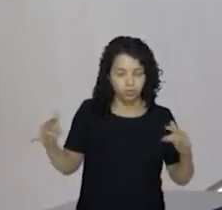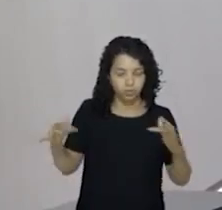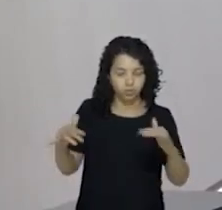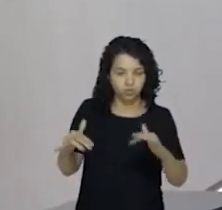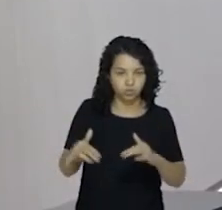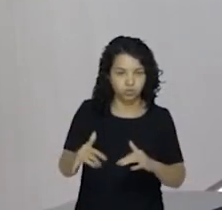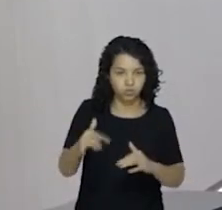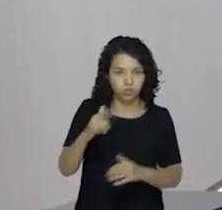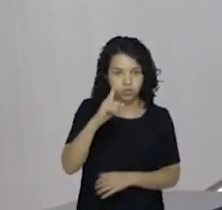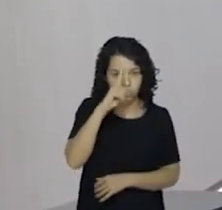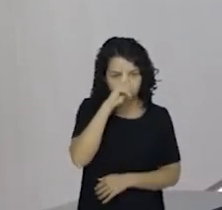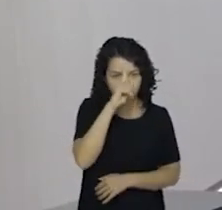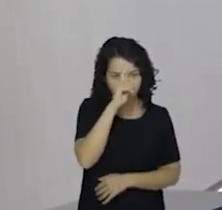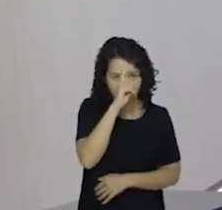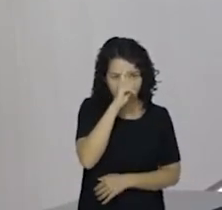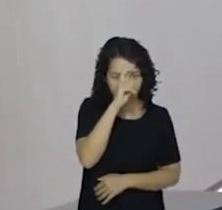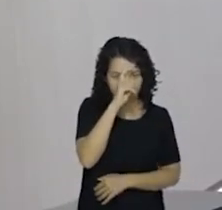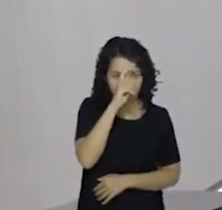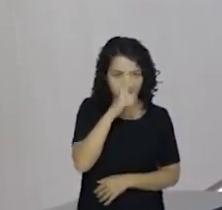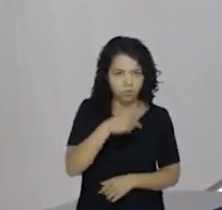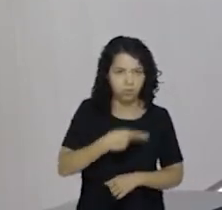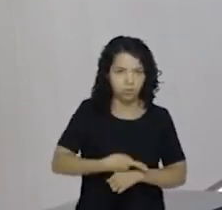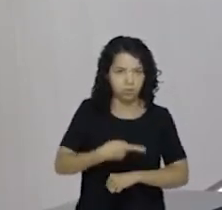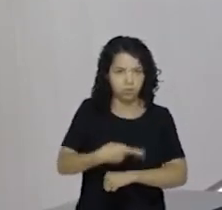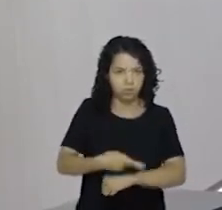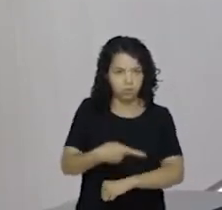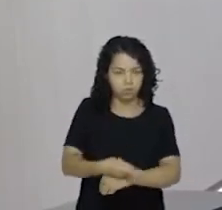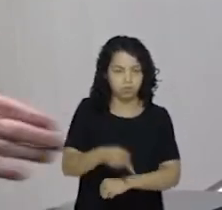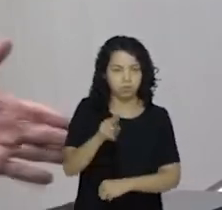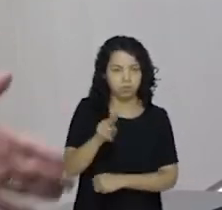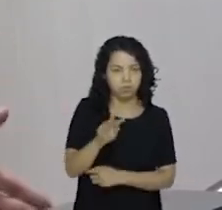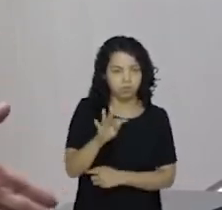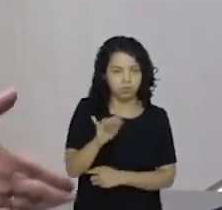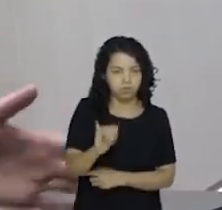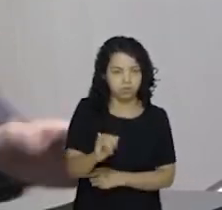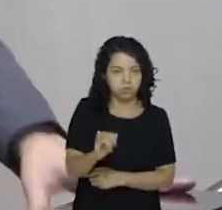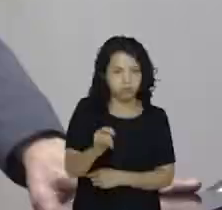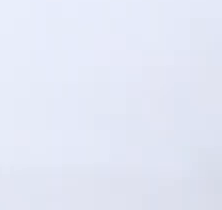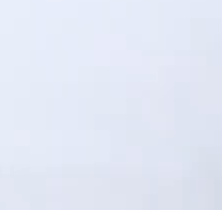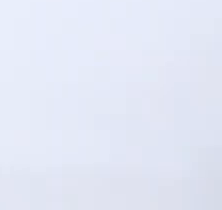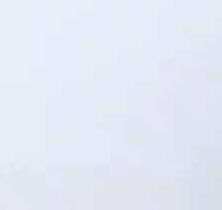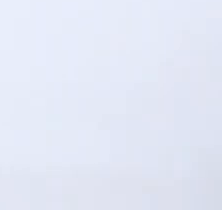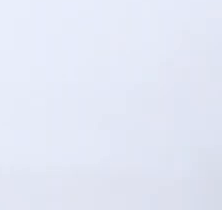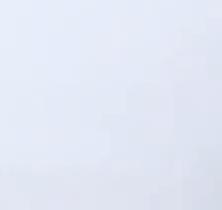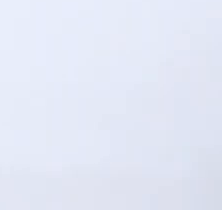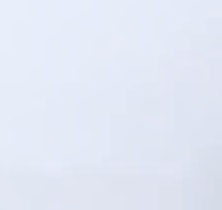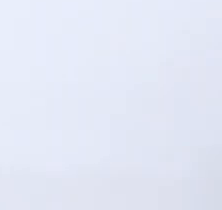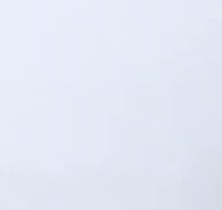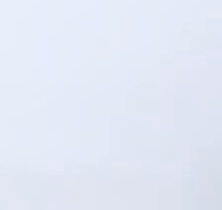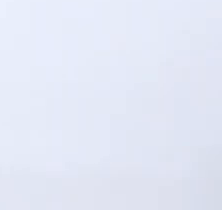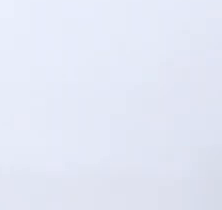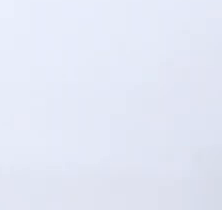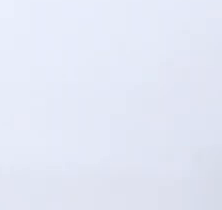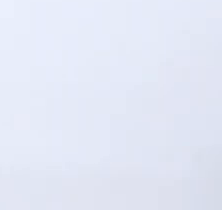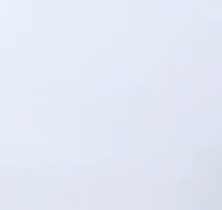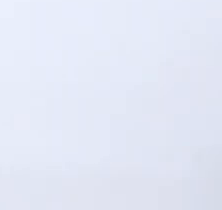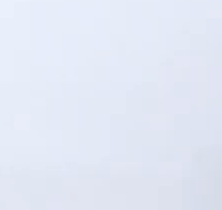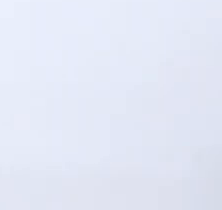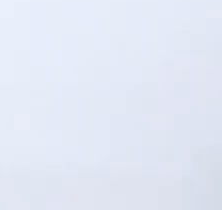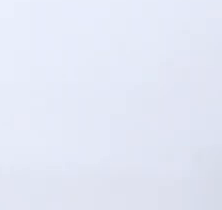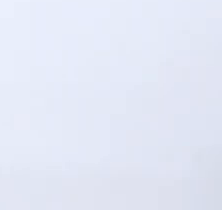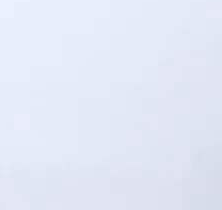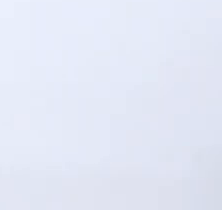hospitais encher os leitos de UTI e é preciso reverter isso o deputado Fabiano da Luz